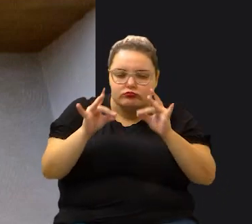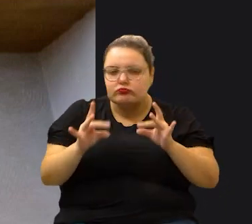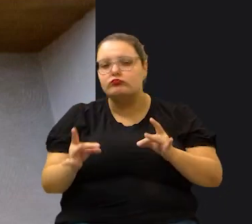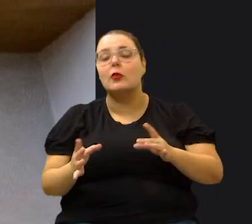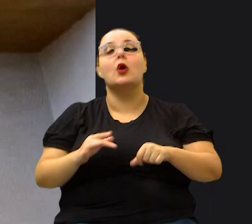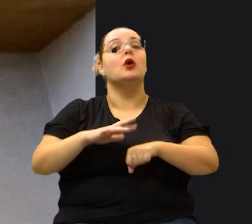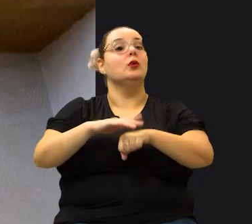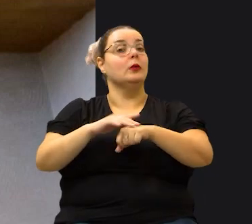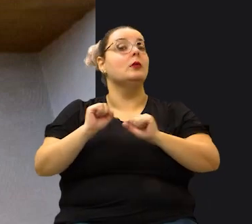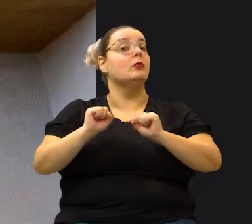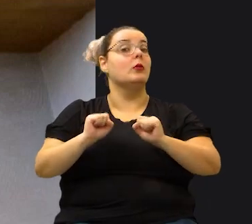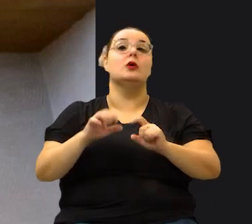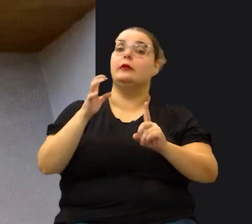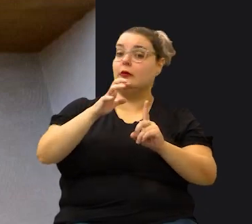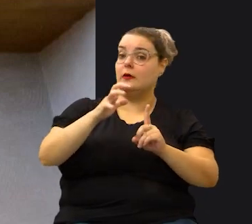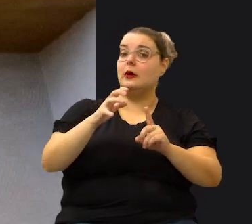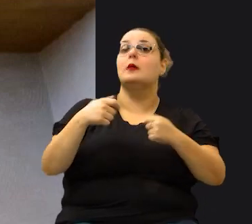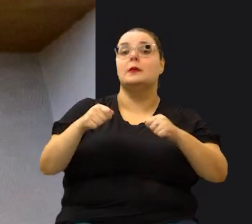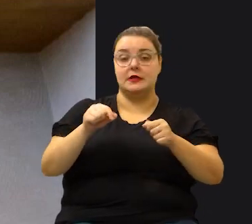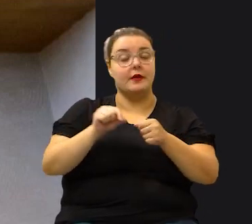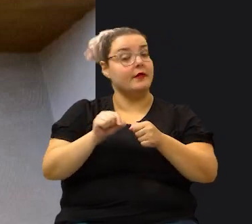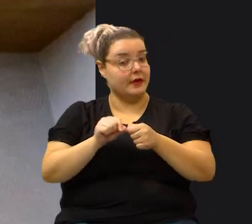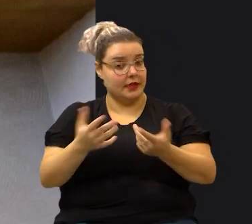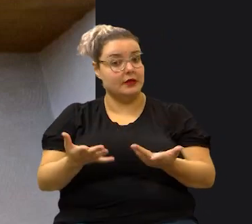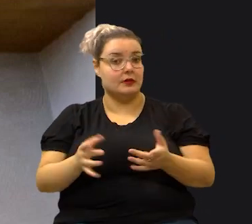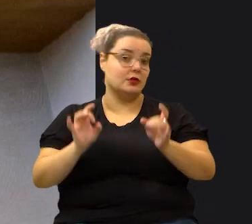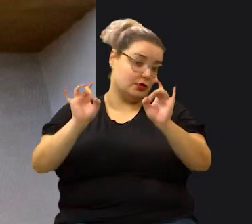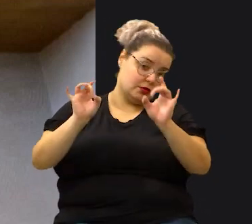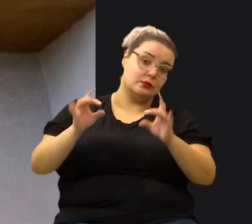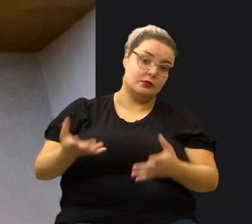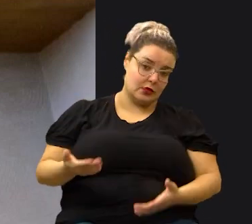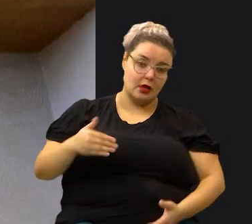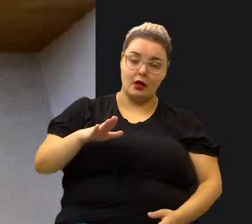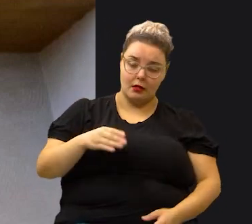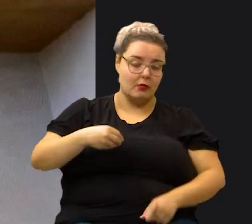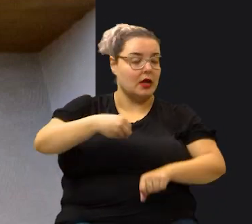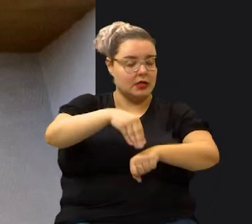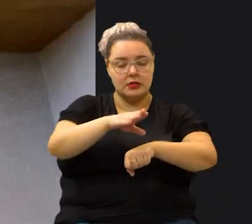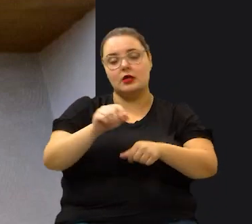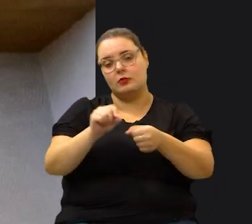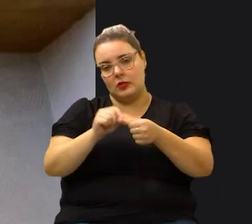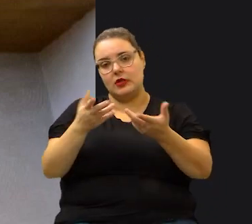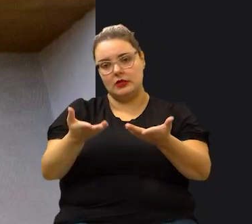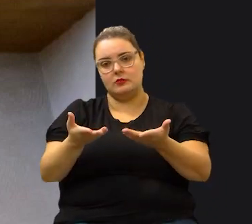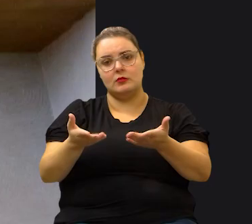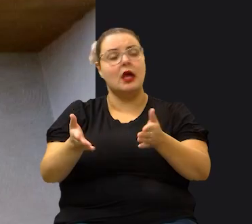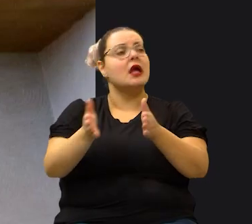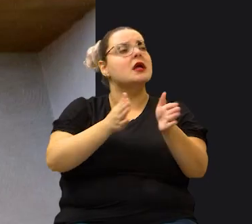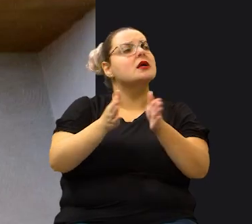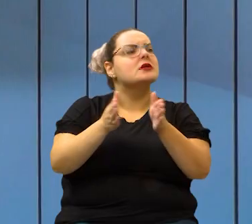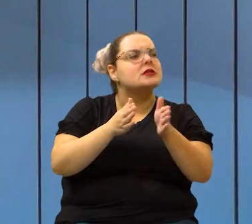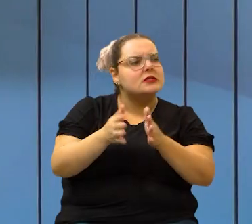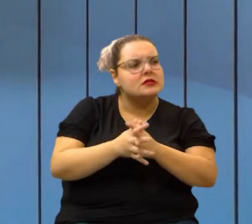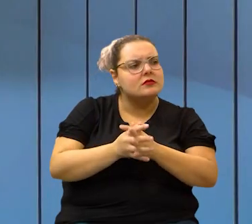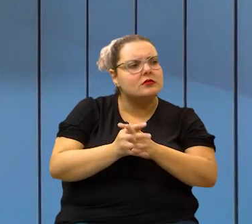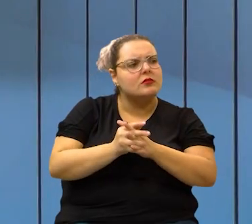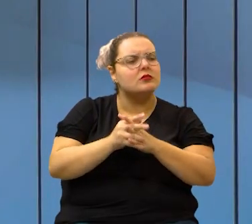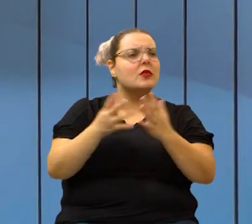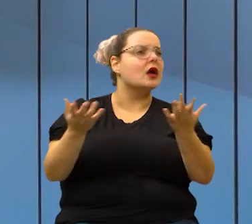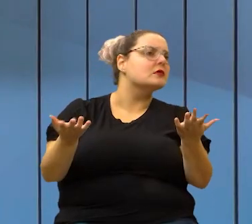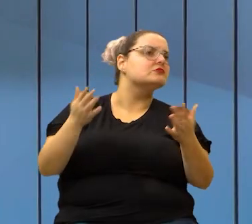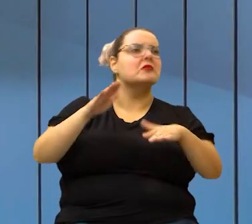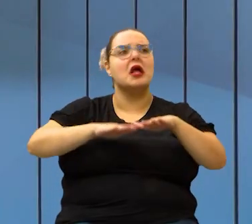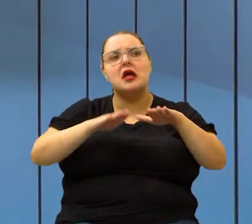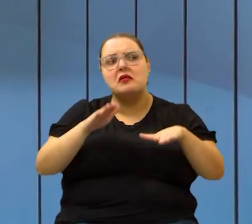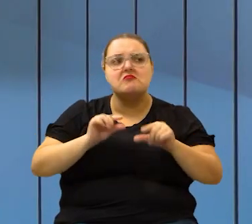doenças que podem estar comprometendo tudo isso tem que ser feita. E o especialista é a pessoa mais indicada para fazer isso. E durante esse período